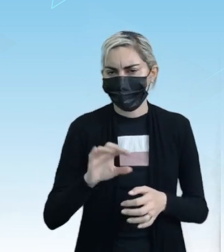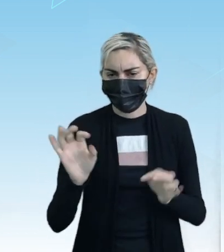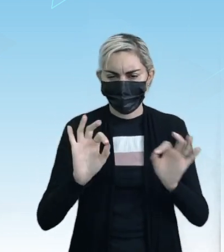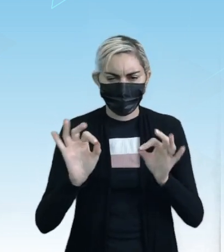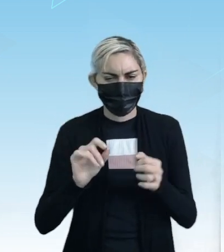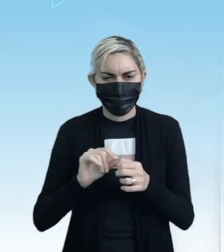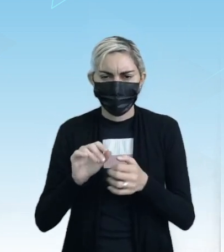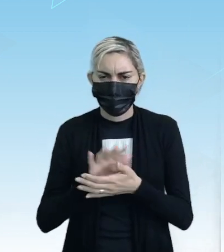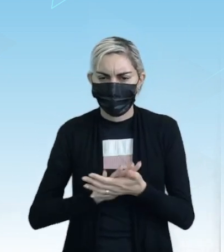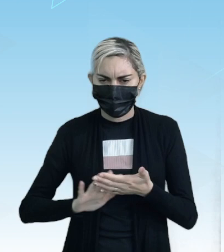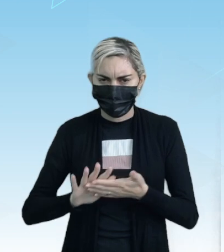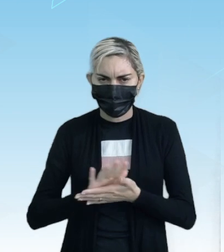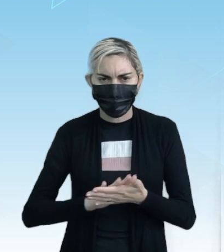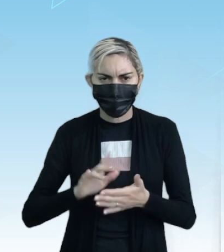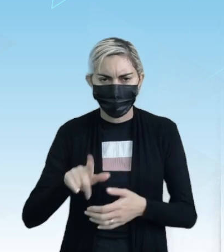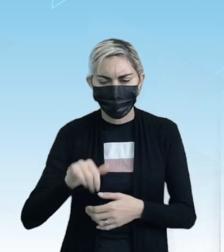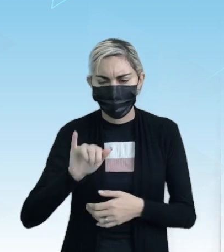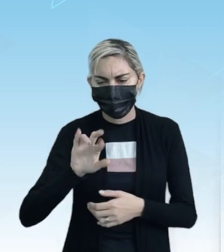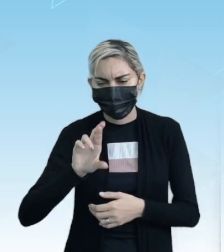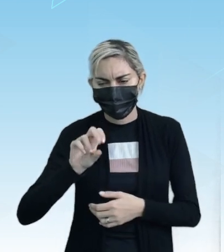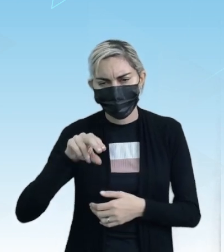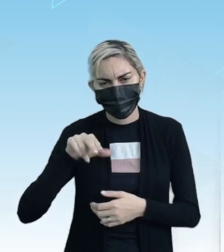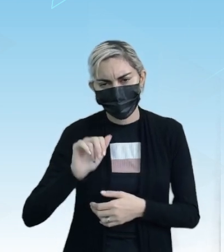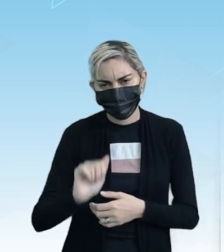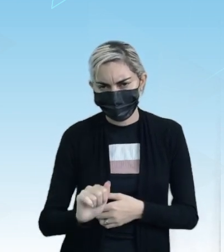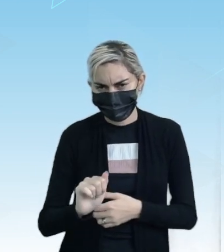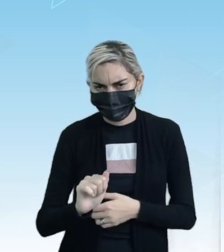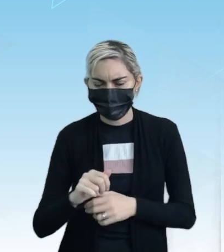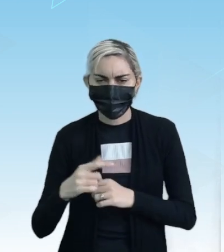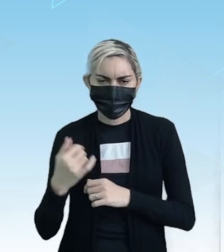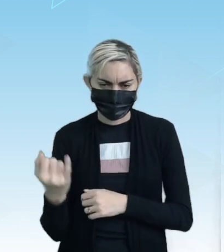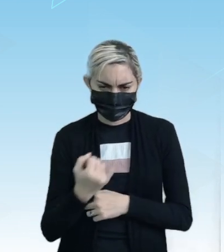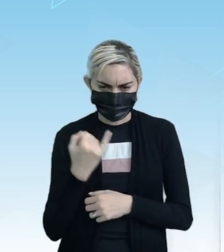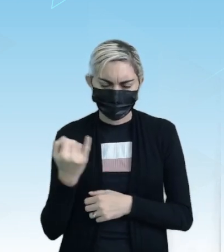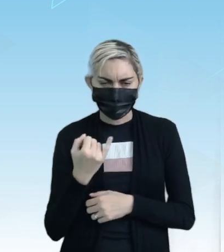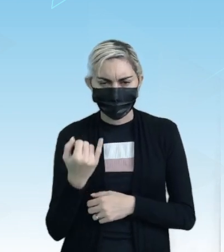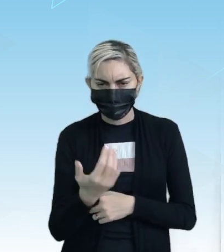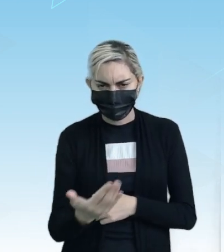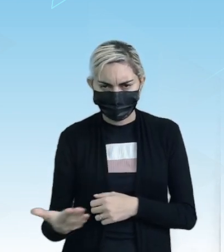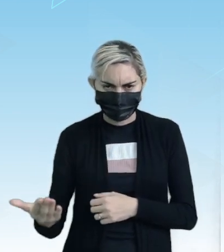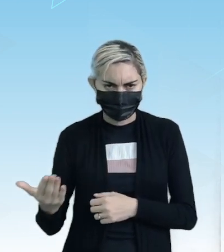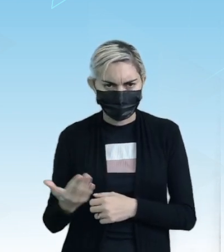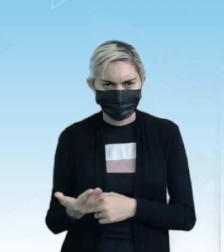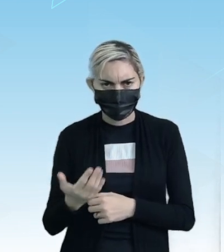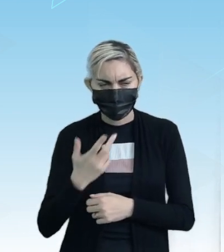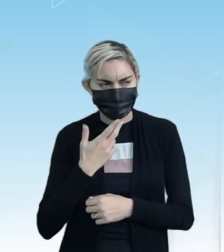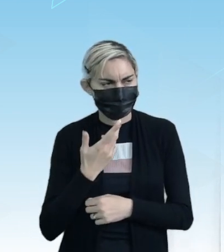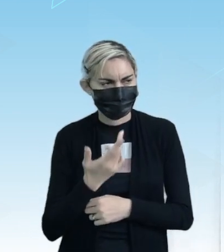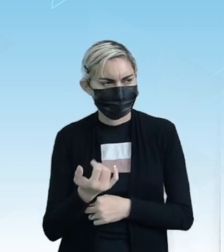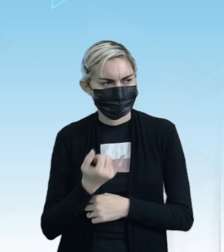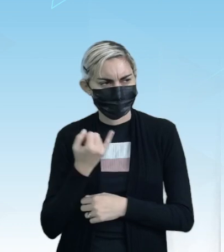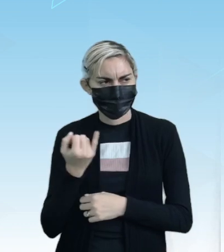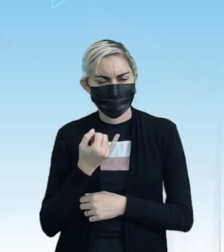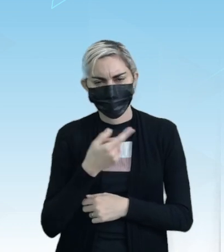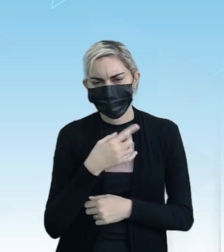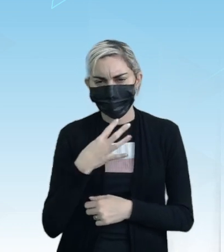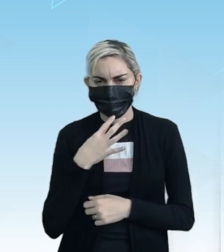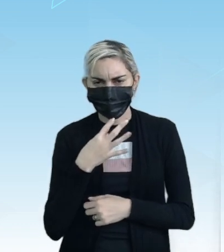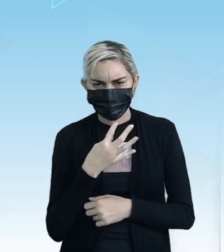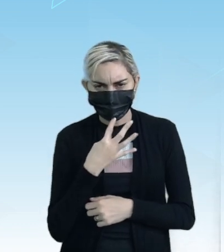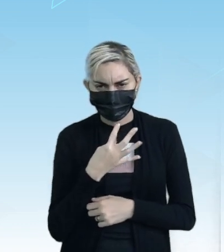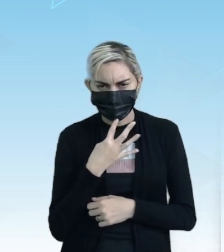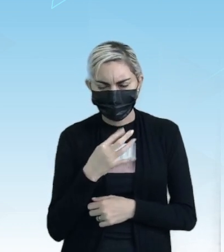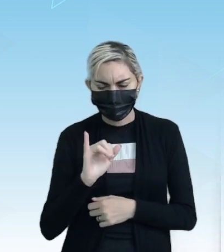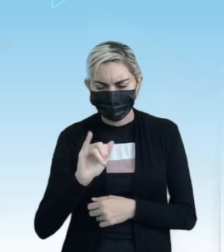fazer nada é uma ironia. Então é importante lembrar. Olha aí a importância do conhecer